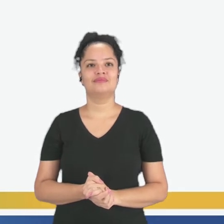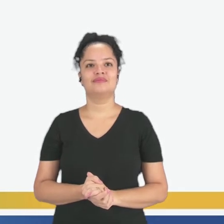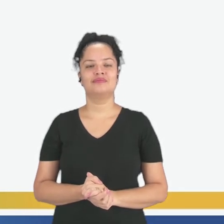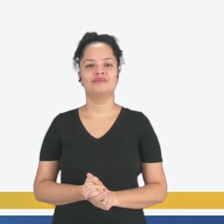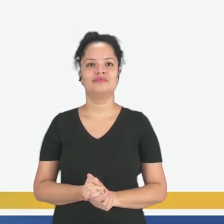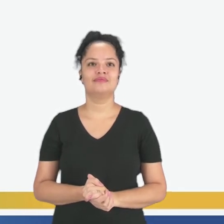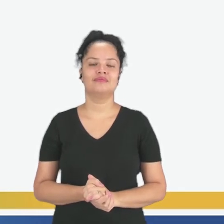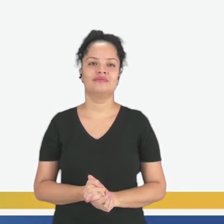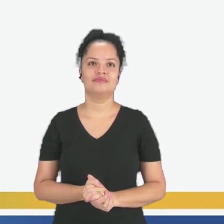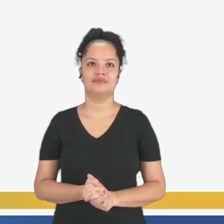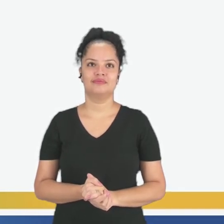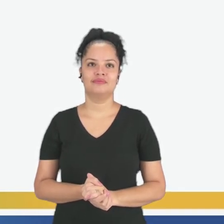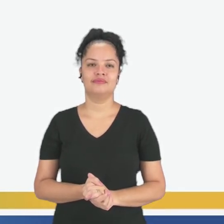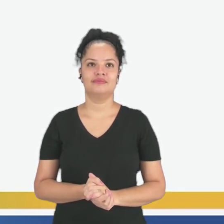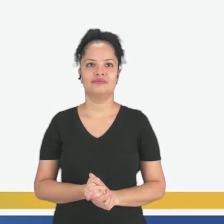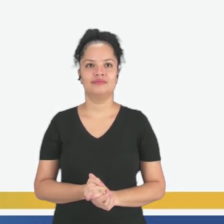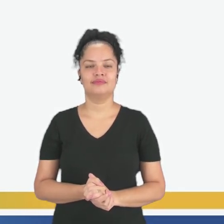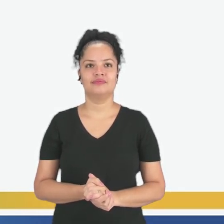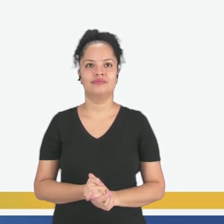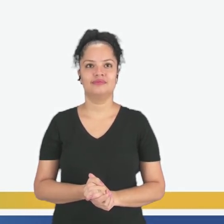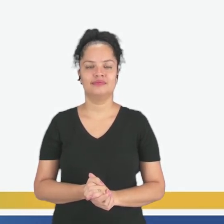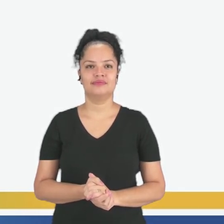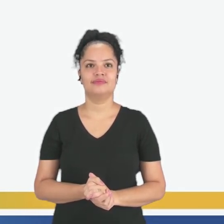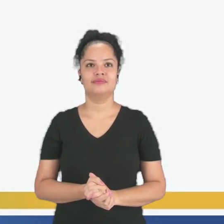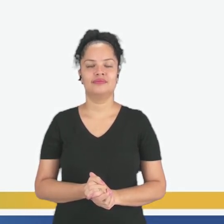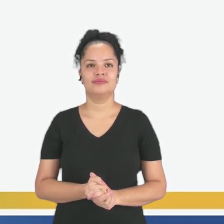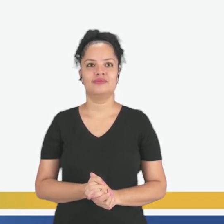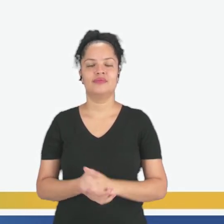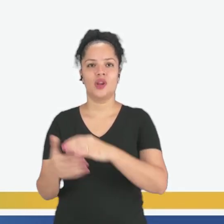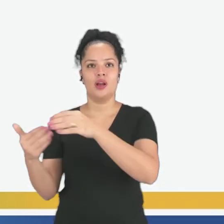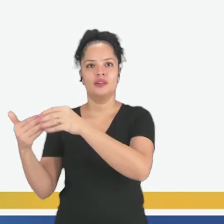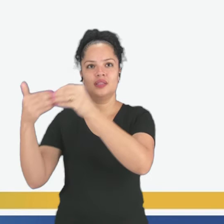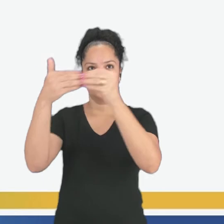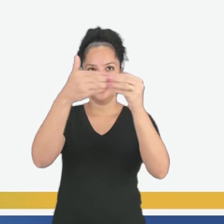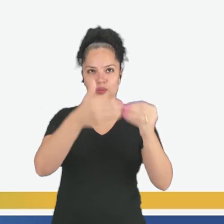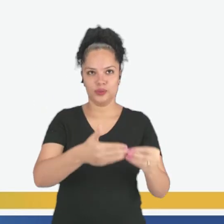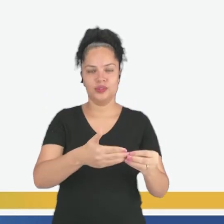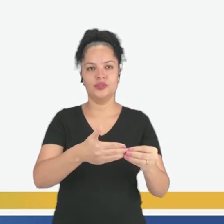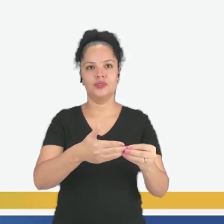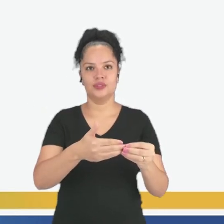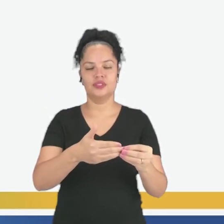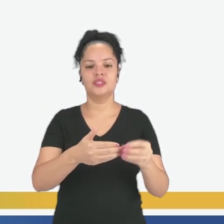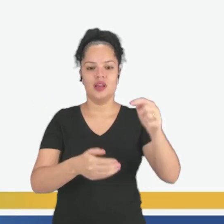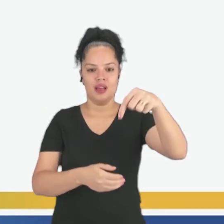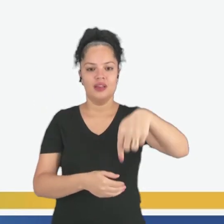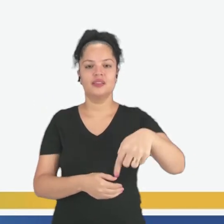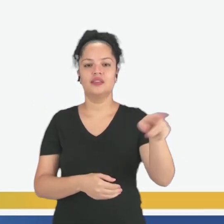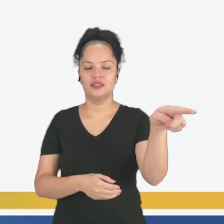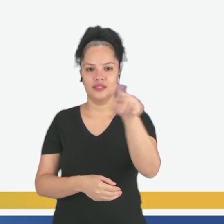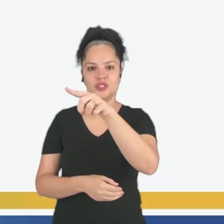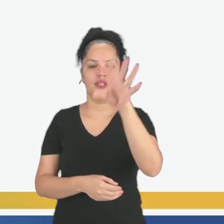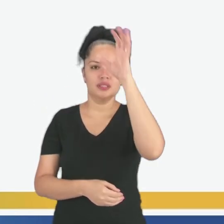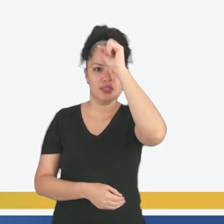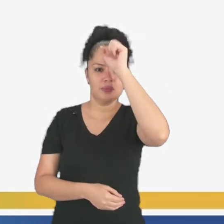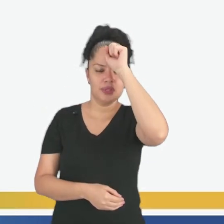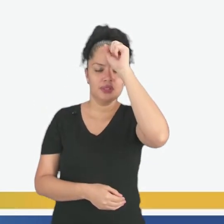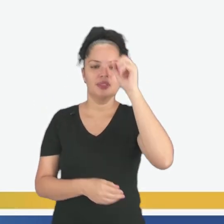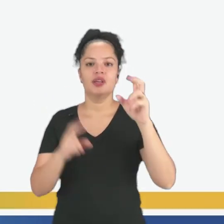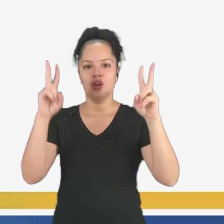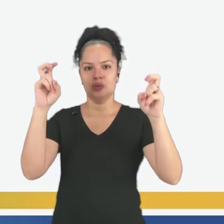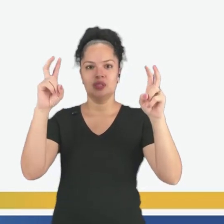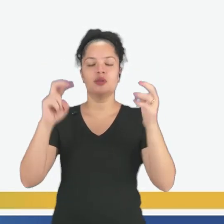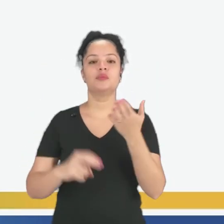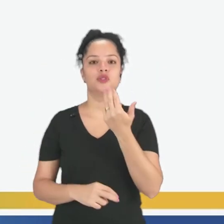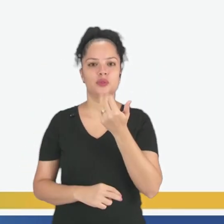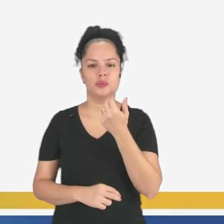chicken e french fries. Eu trouxe esse vocabulário para vocês hoje, né, para a gente trabalhar um pouco sobre essa linguagem sobre comida. Então,